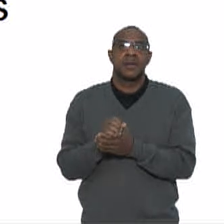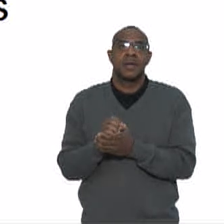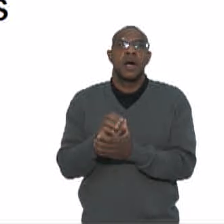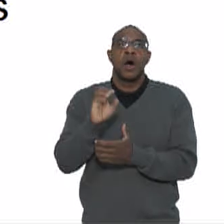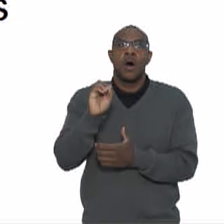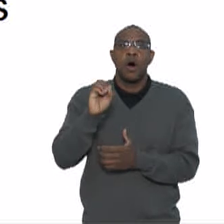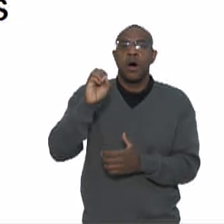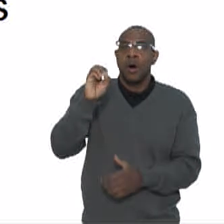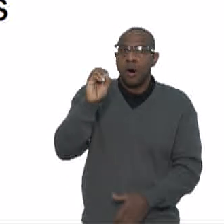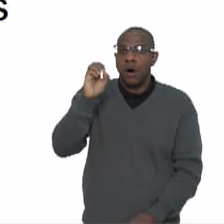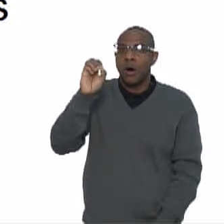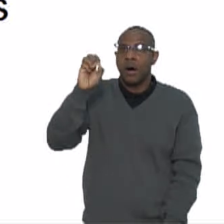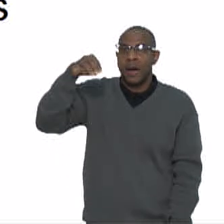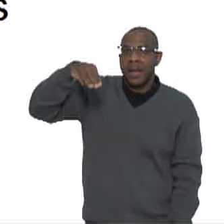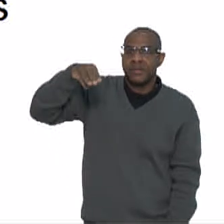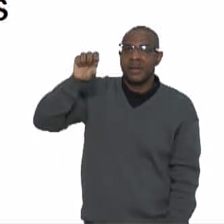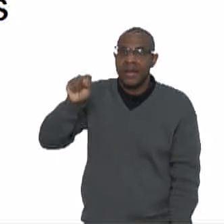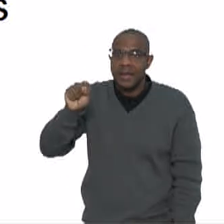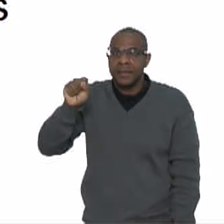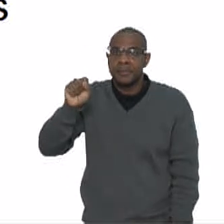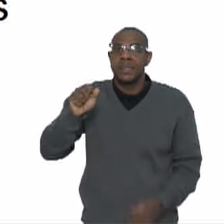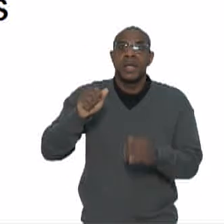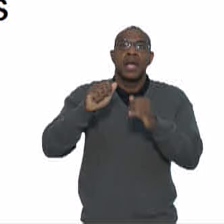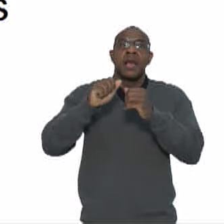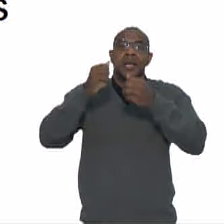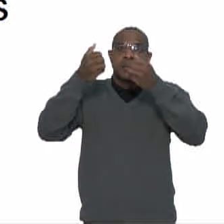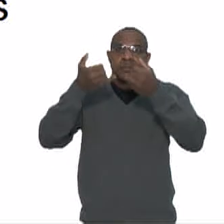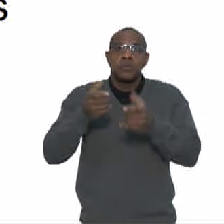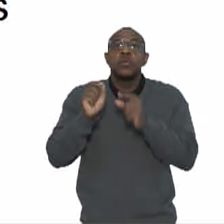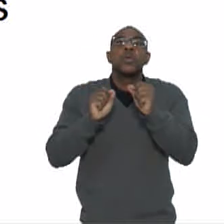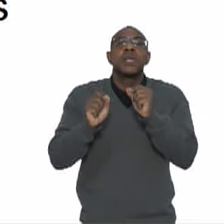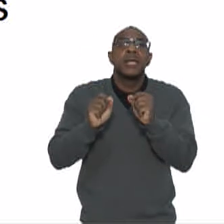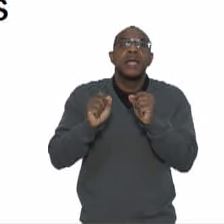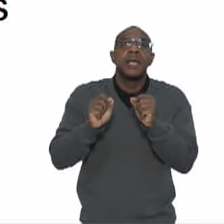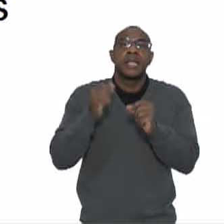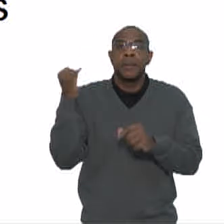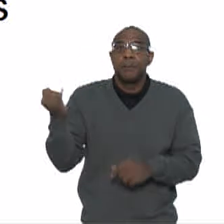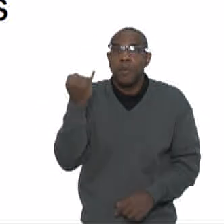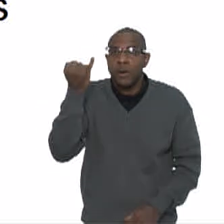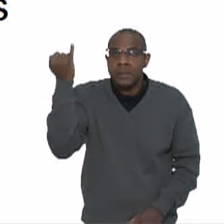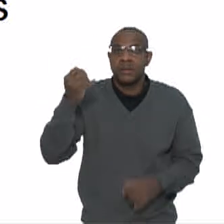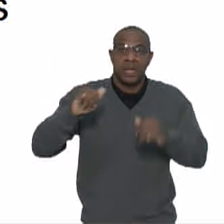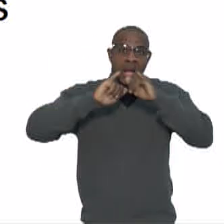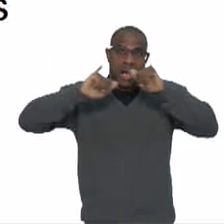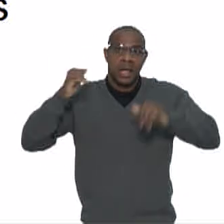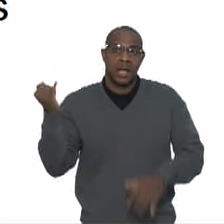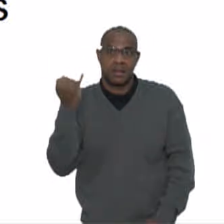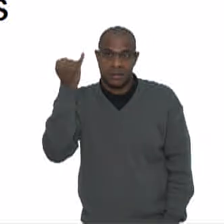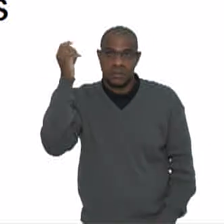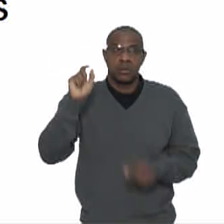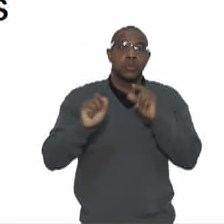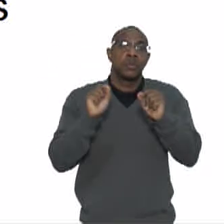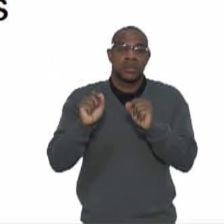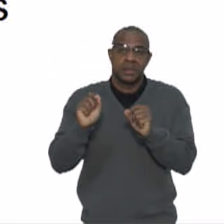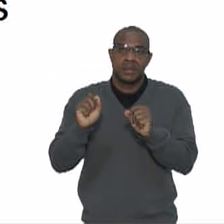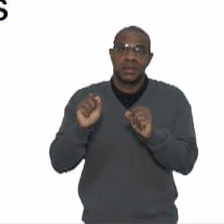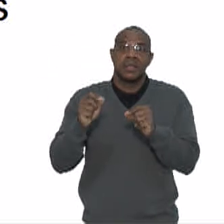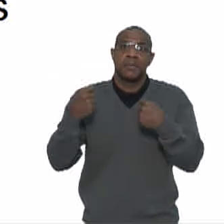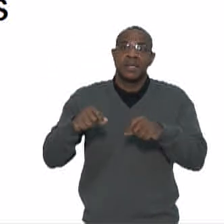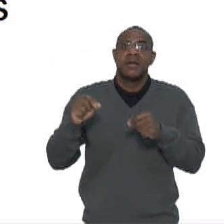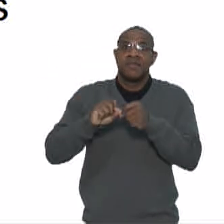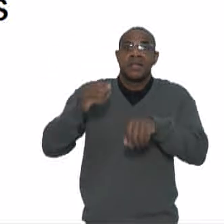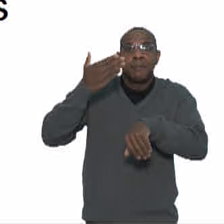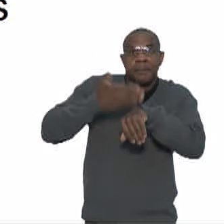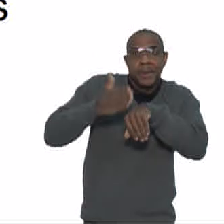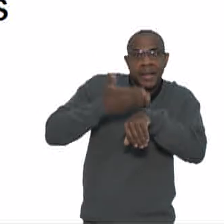menos 30 minutos de atividade física ao dia e que os niños hagam ao menos 60 minutos de exercício ao